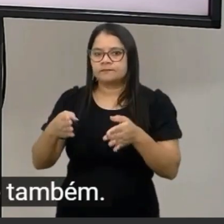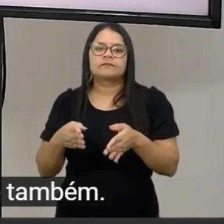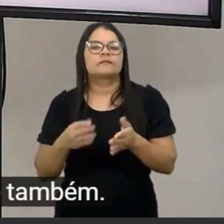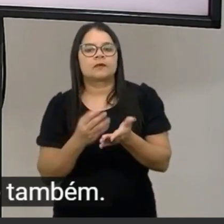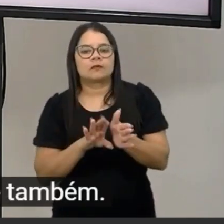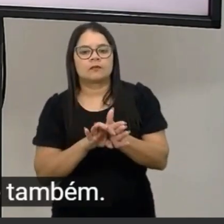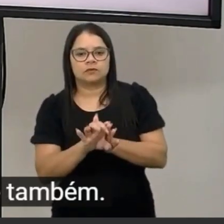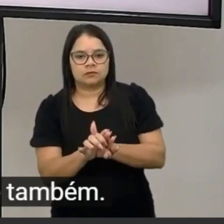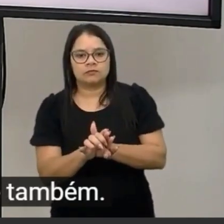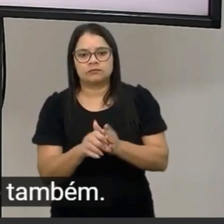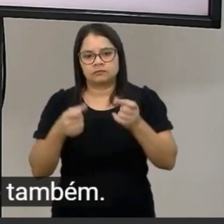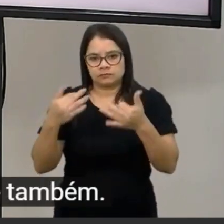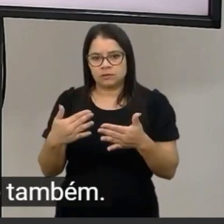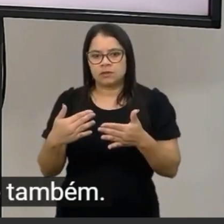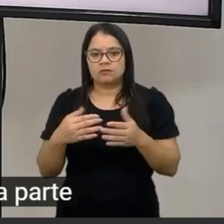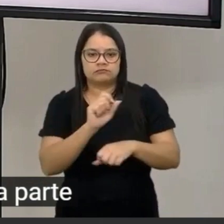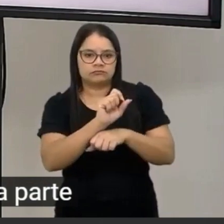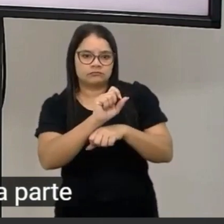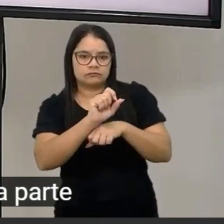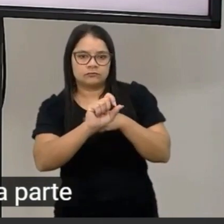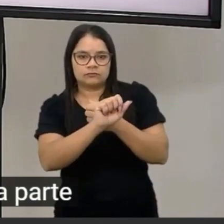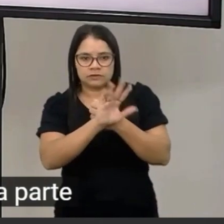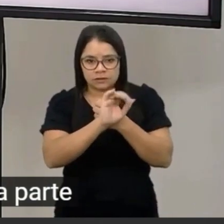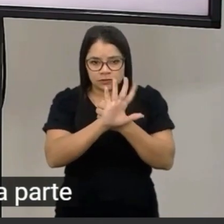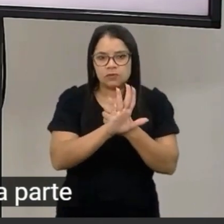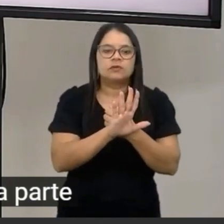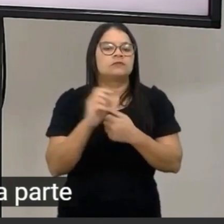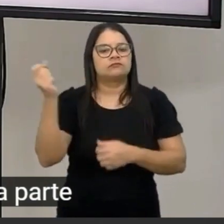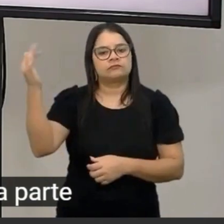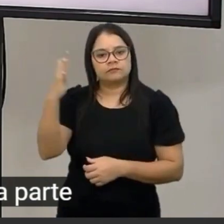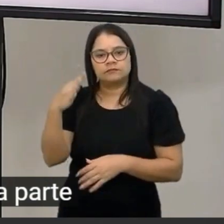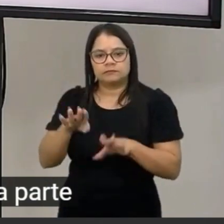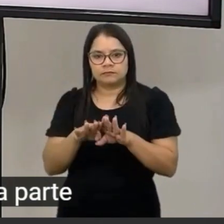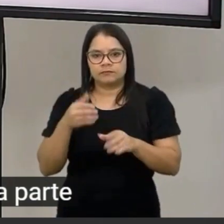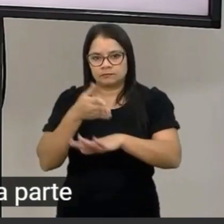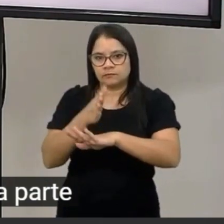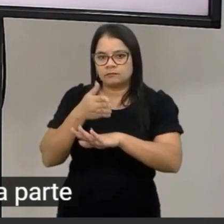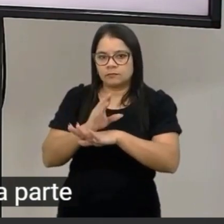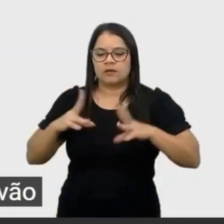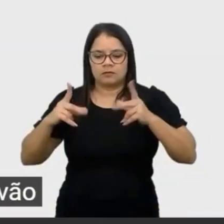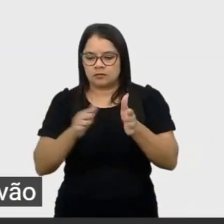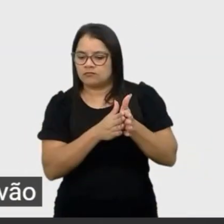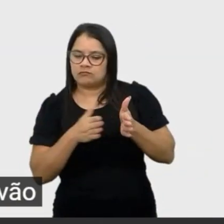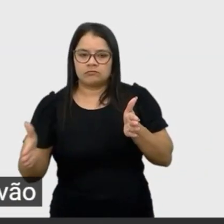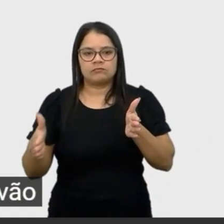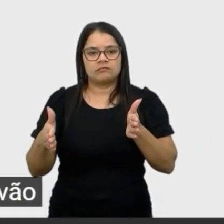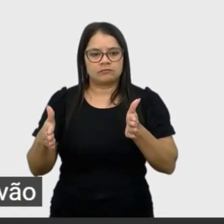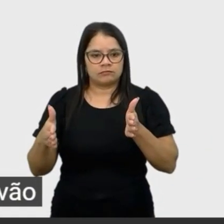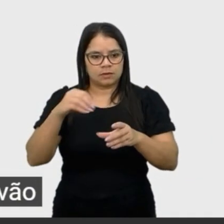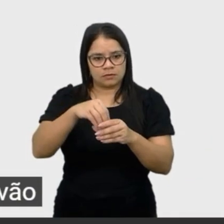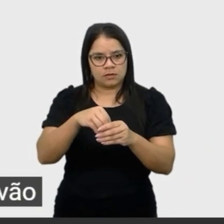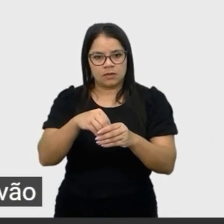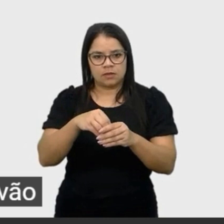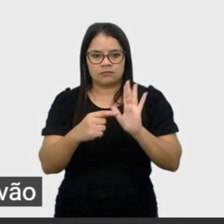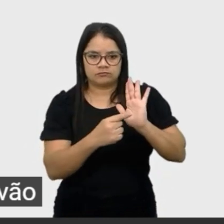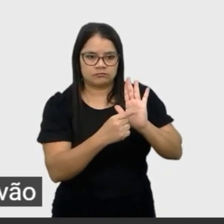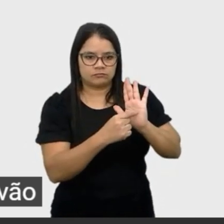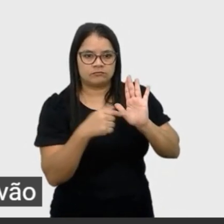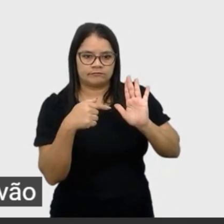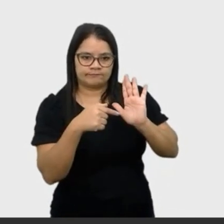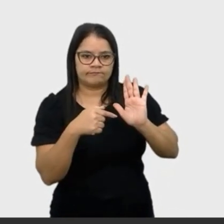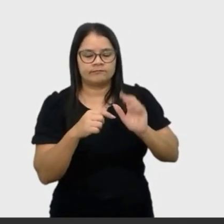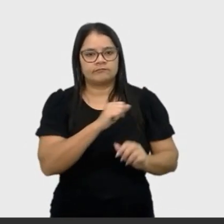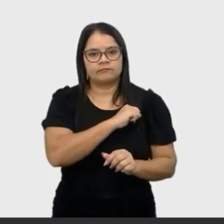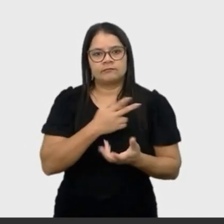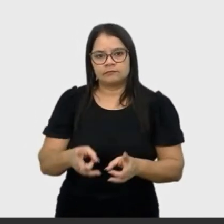foco de conteúdo a gente vai falar sobre o sensor de luz Grove também, tá? Então, aqui o material ele vai explorar toda essa parte que faz parte do